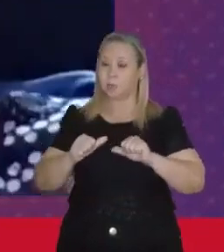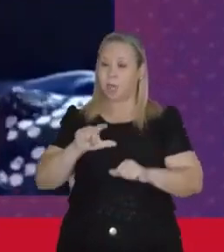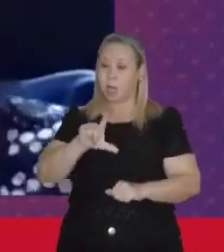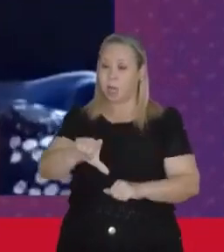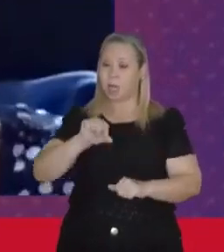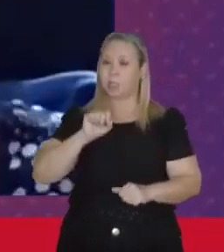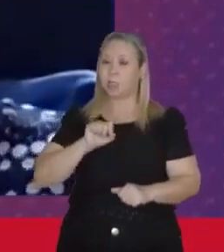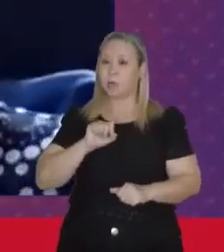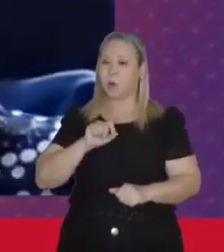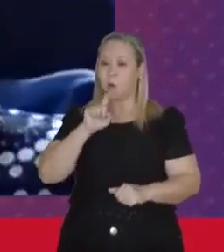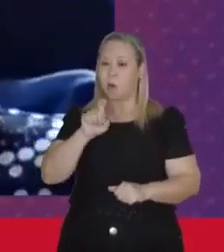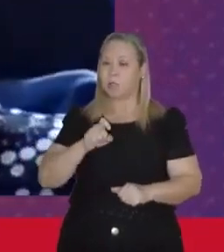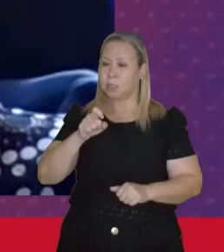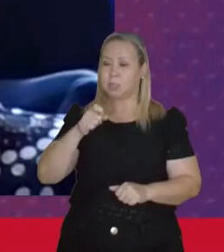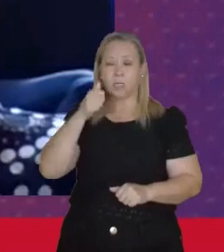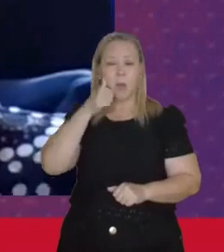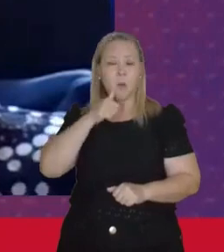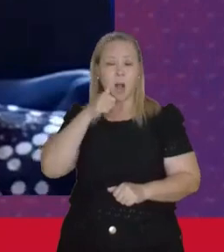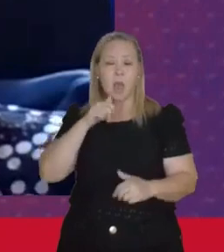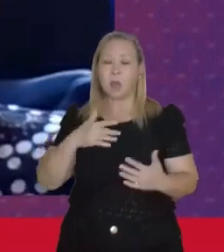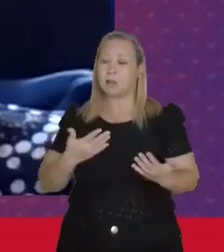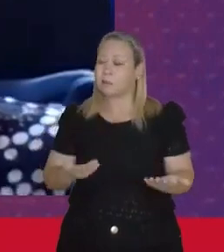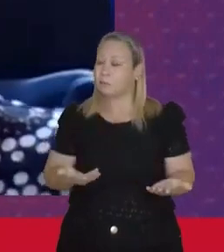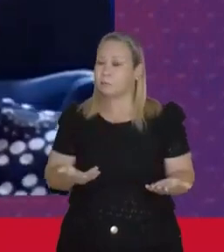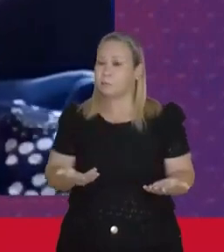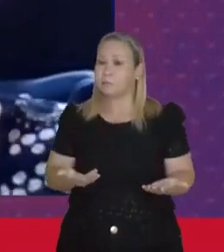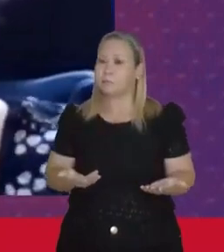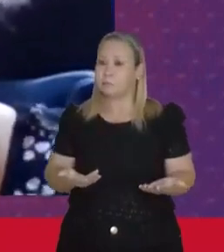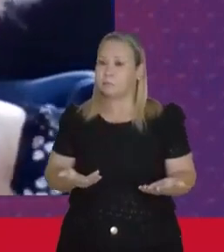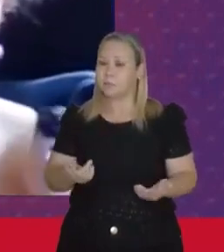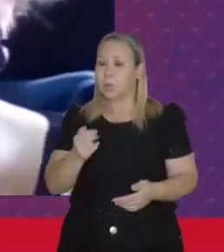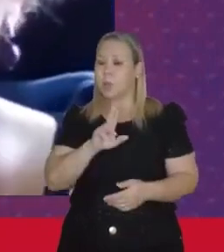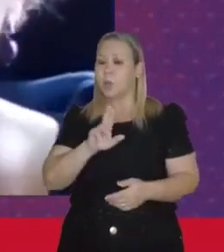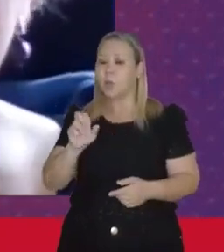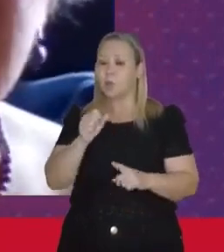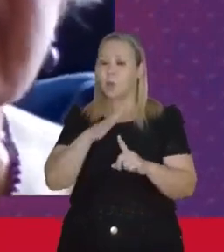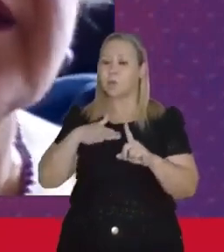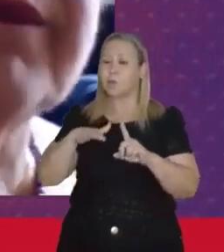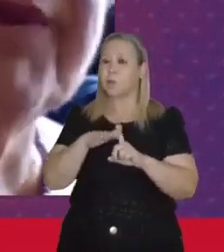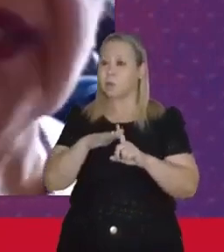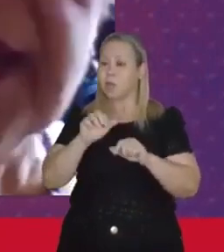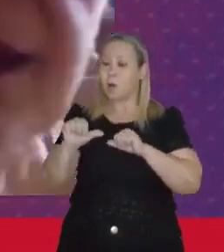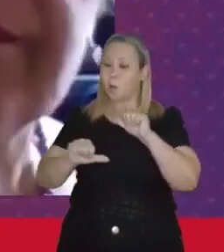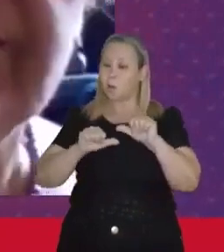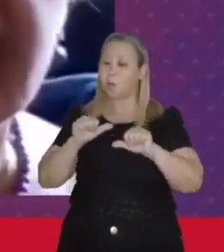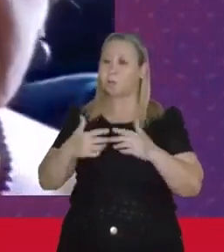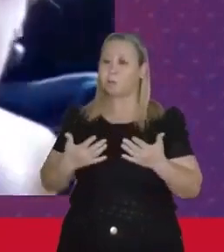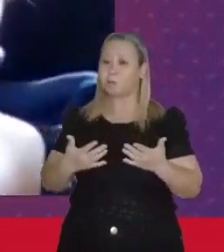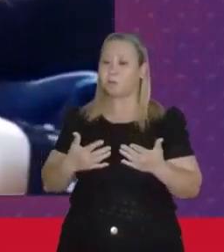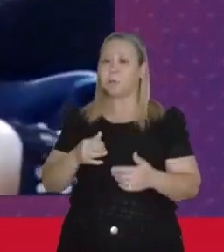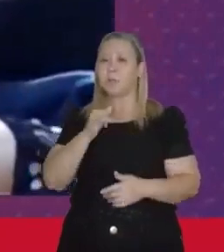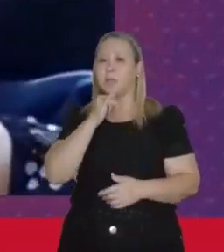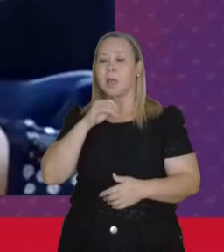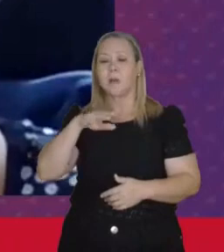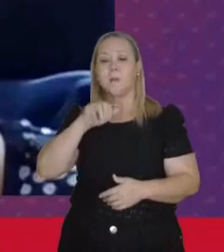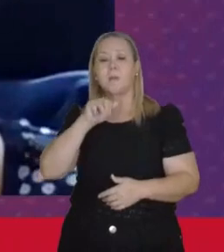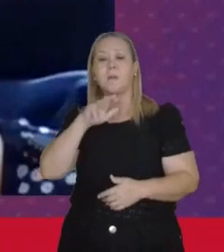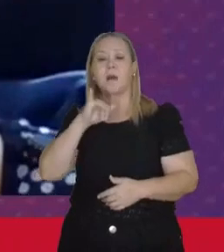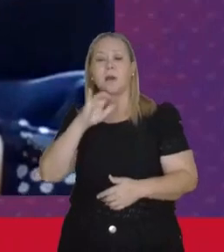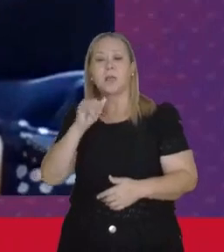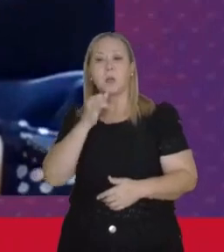opta, escolhe por ser mulher, e o nome social dela é Maria, por